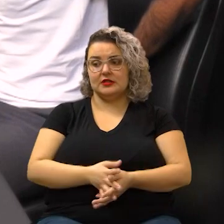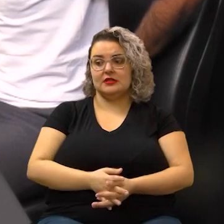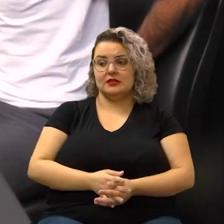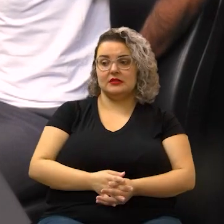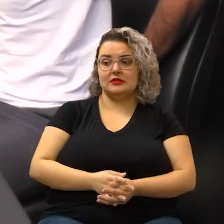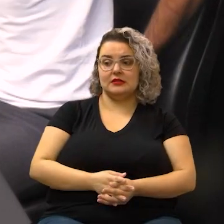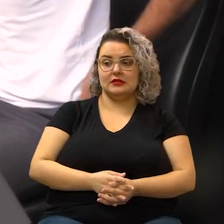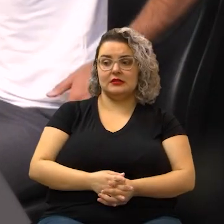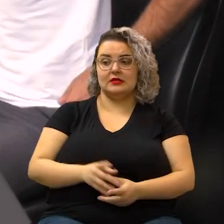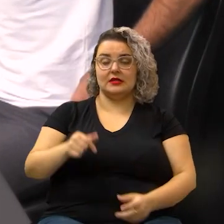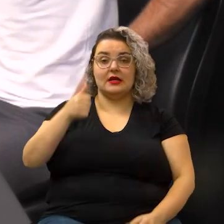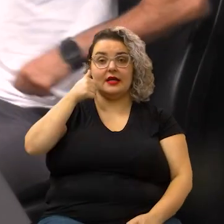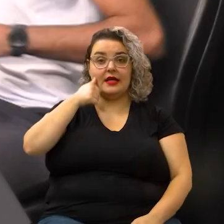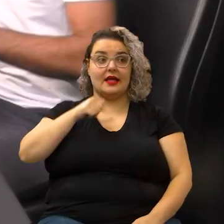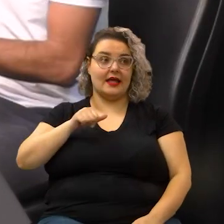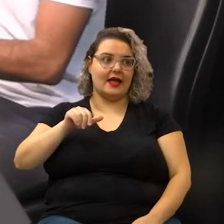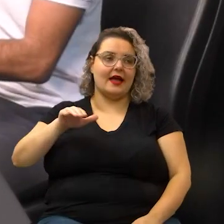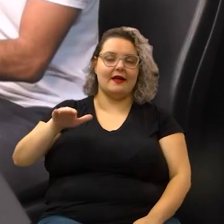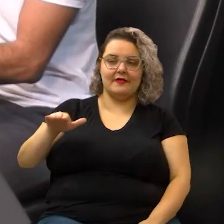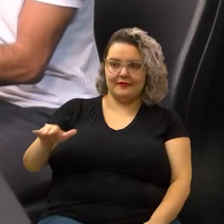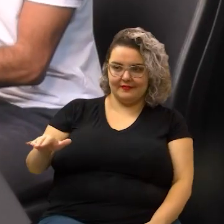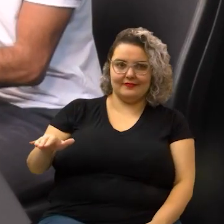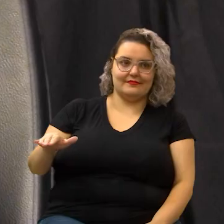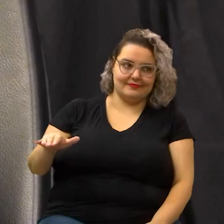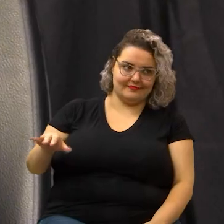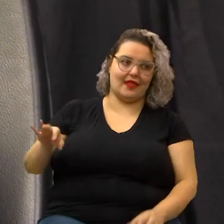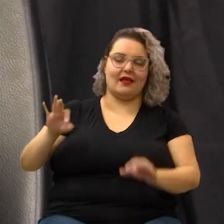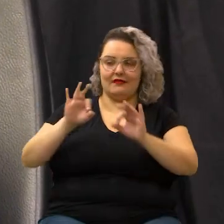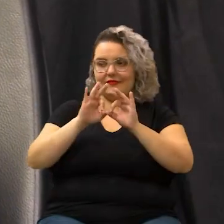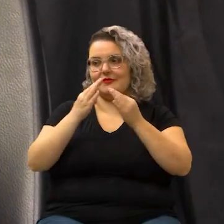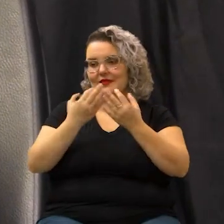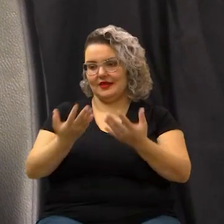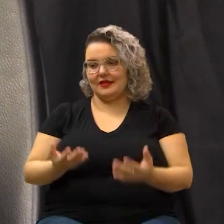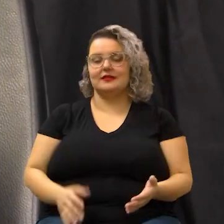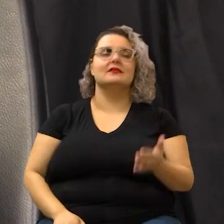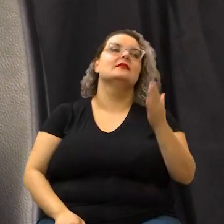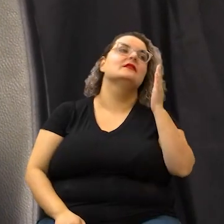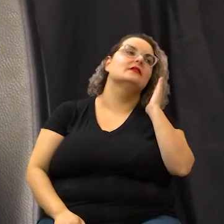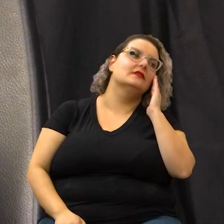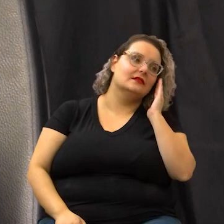ela, né? Ela é a filha caçula também da família, então...